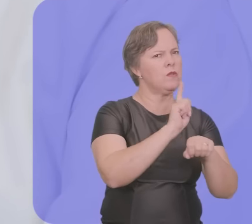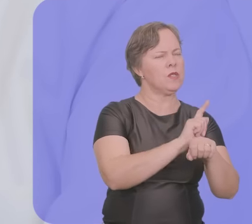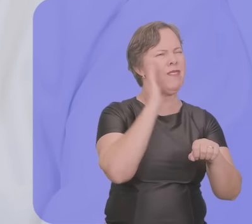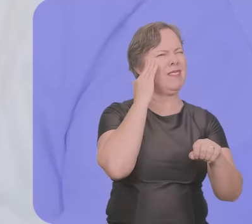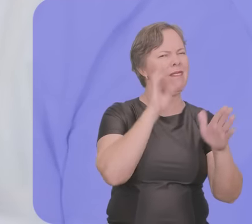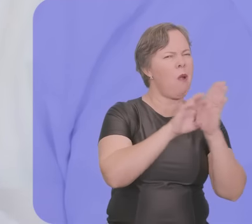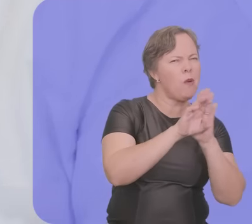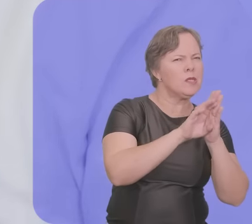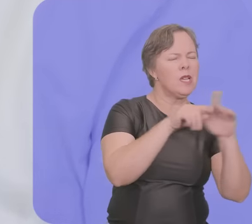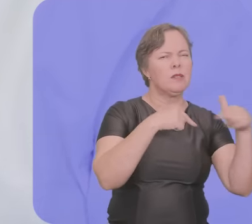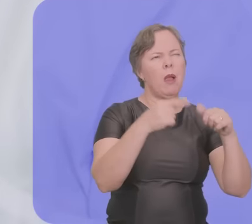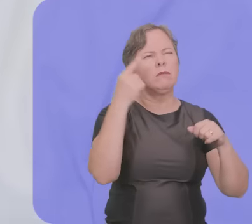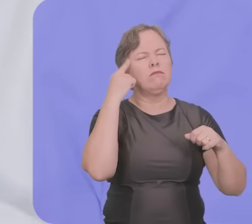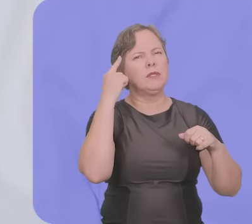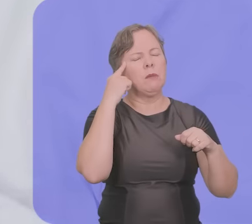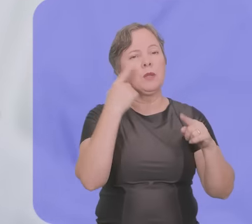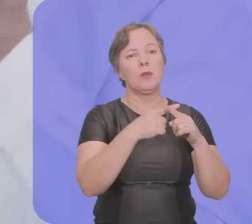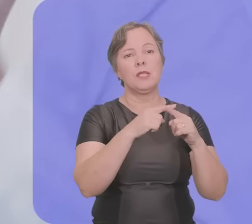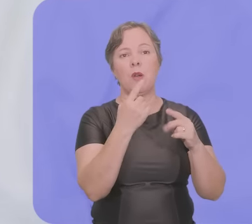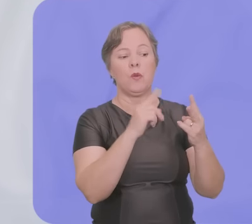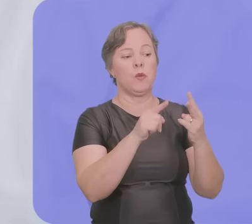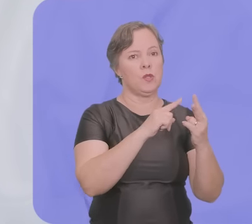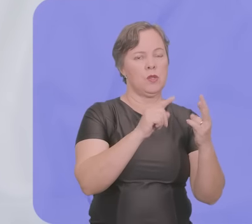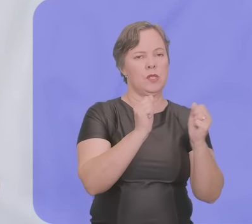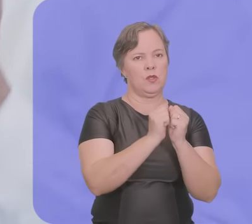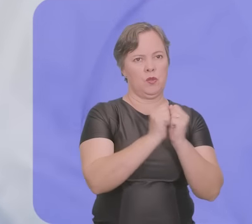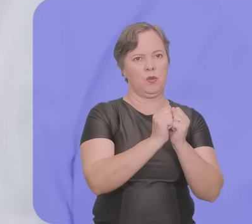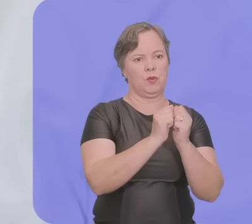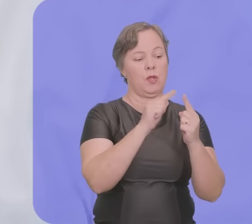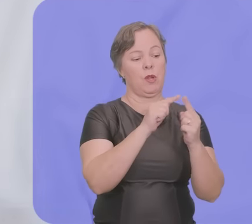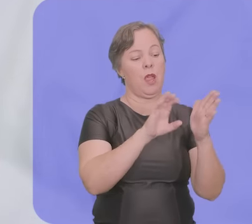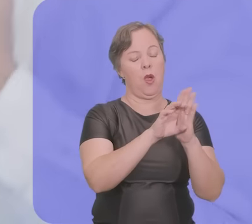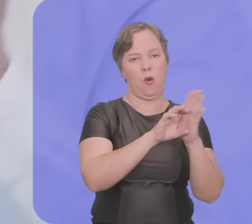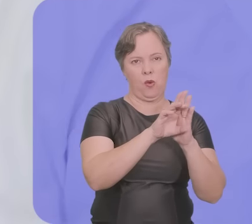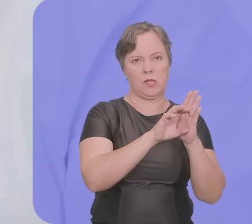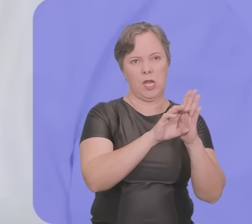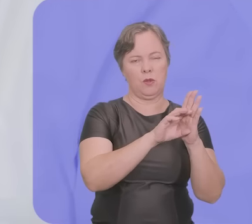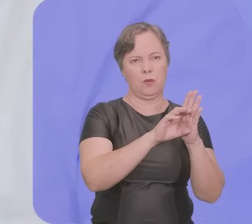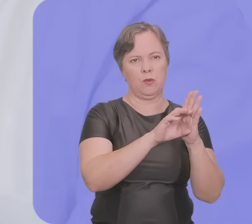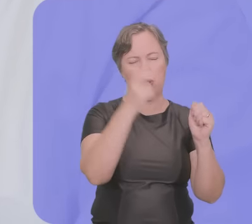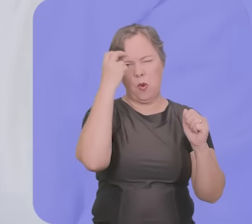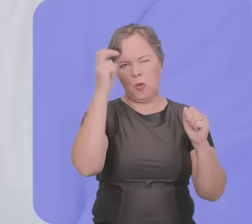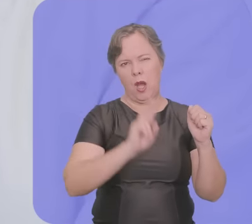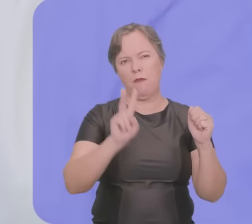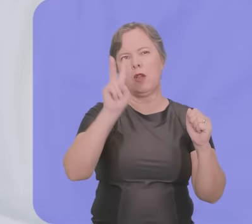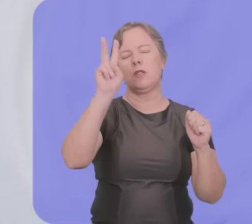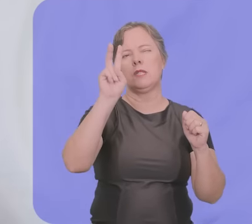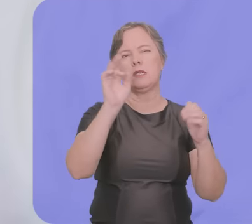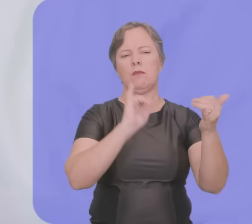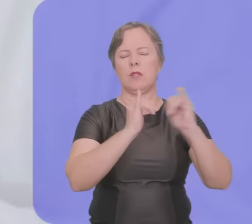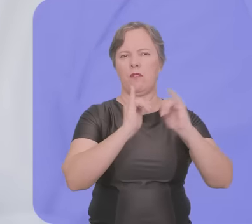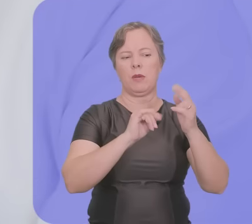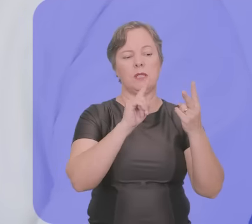trabalhar a mentalidade, porque são duas coisas que são aliadas. Uma coisa é o conceito, a cultura, a valorização dos dados, e a outra